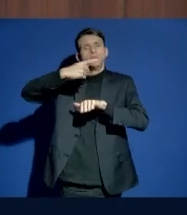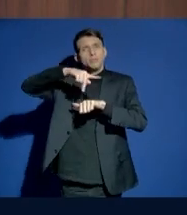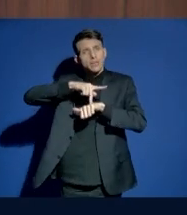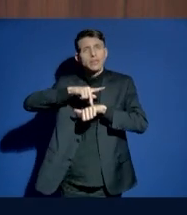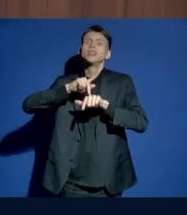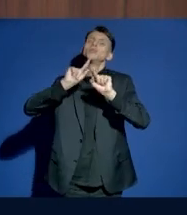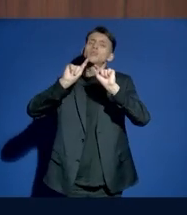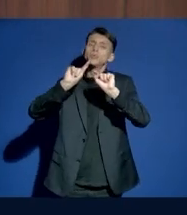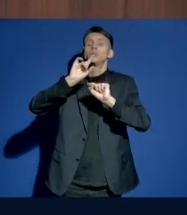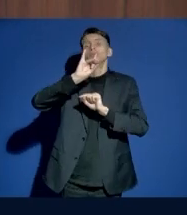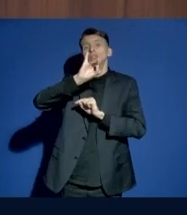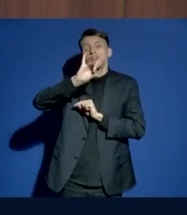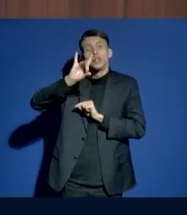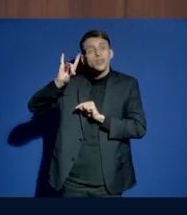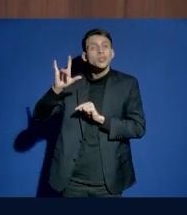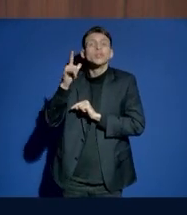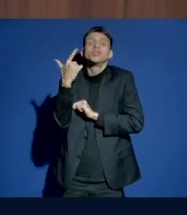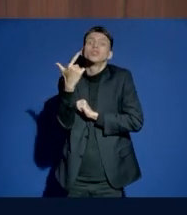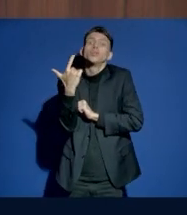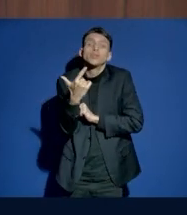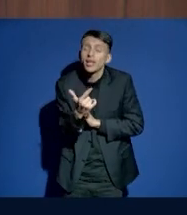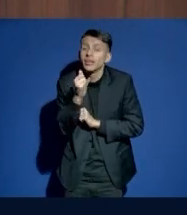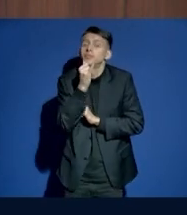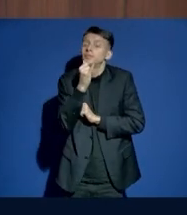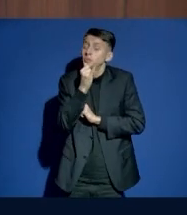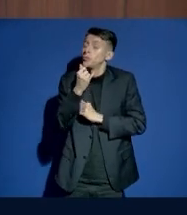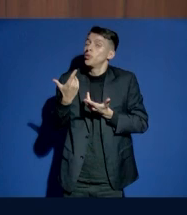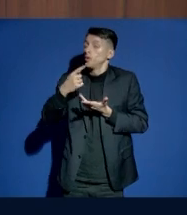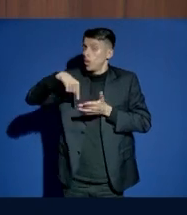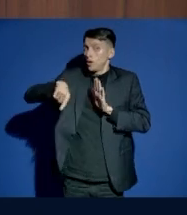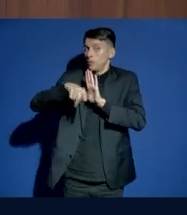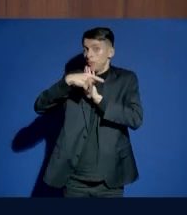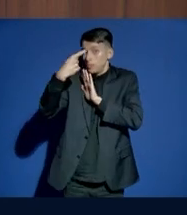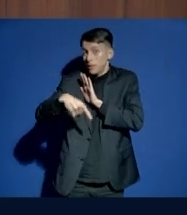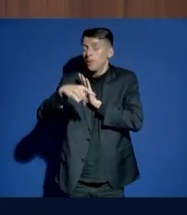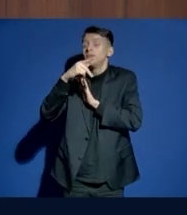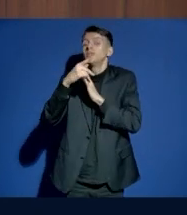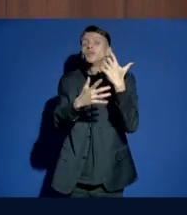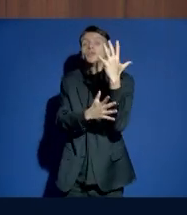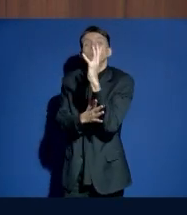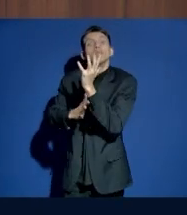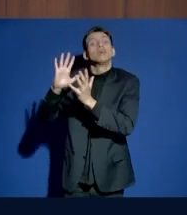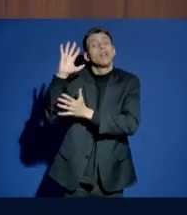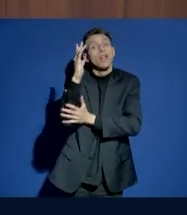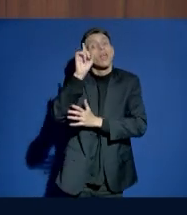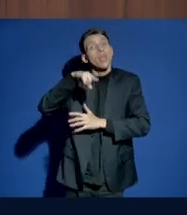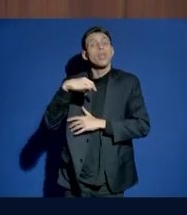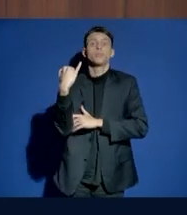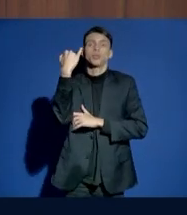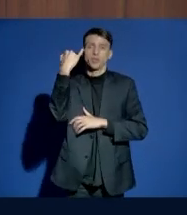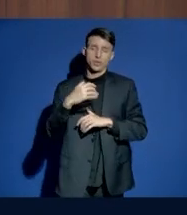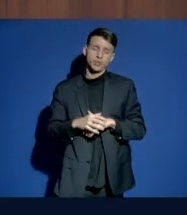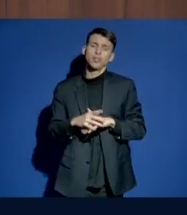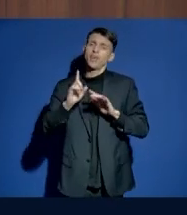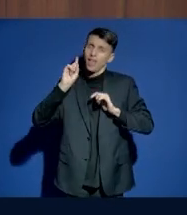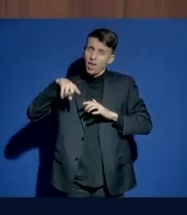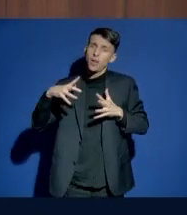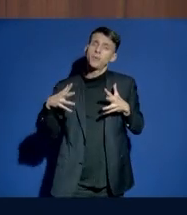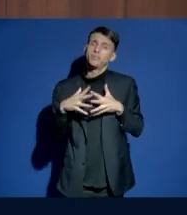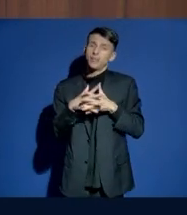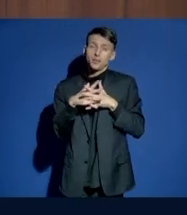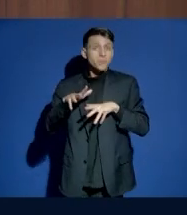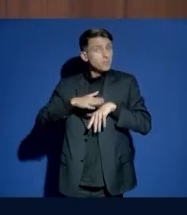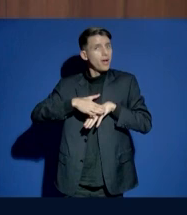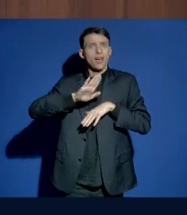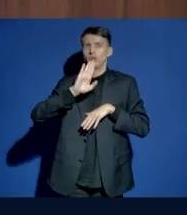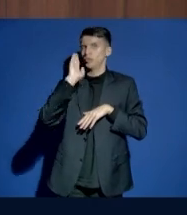da onde todos eles não têm nenhum que tem a metade exigência do Código Florestal brasileiro é o mais complexo e o mais